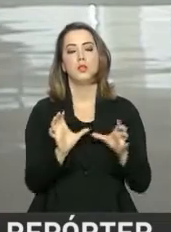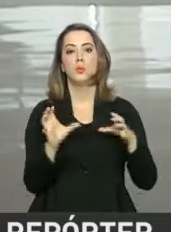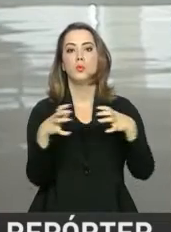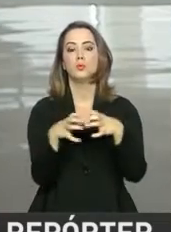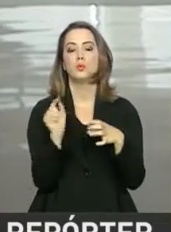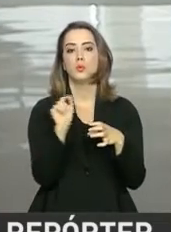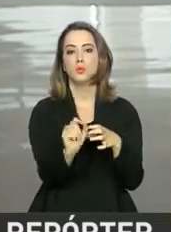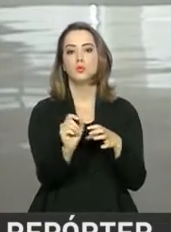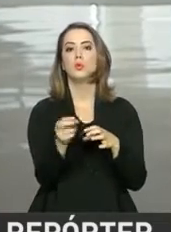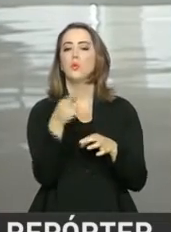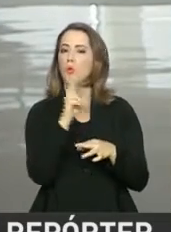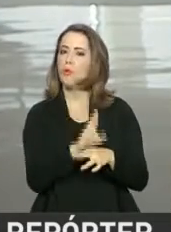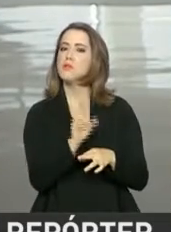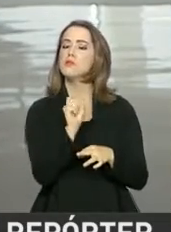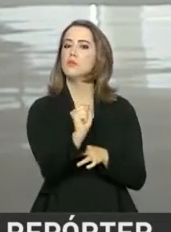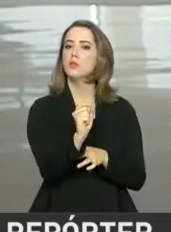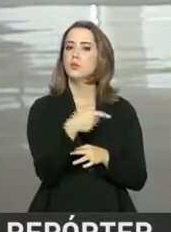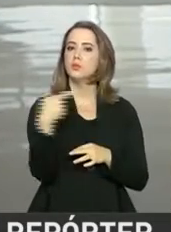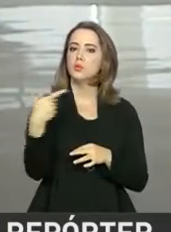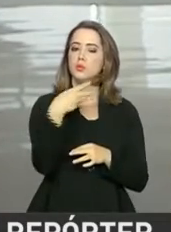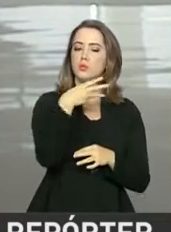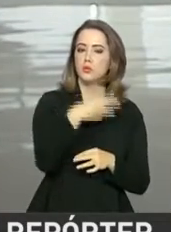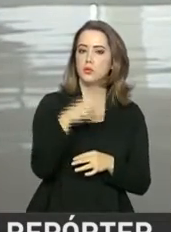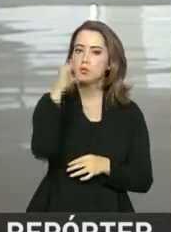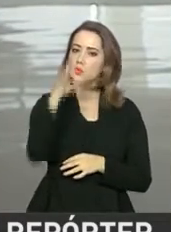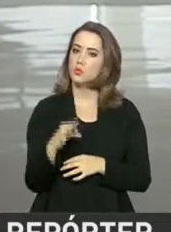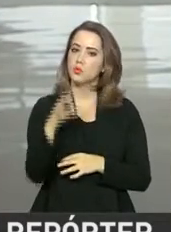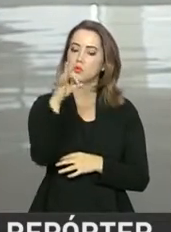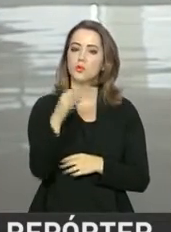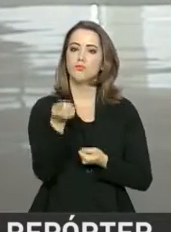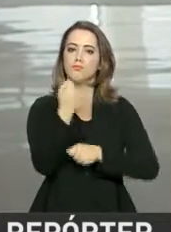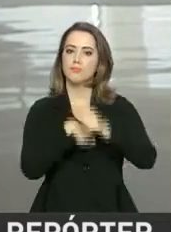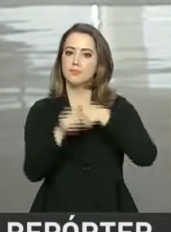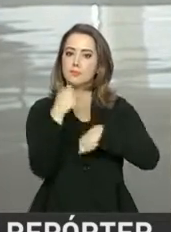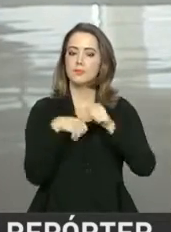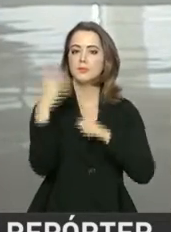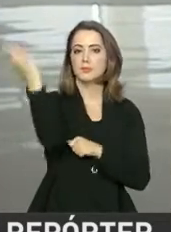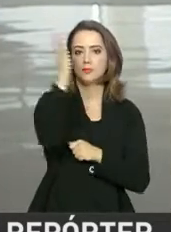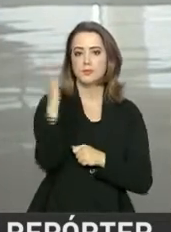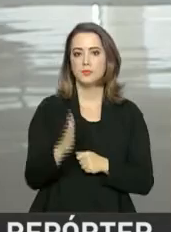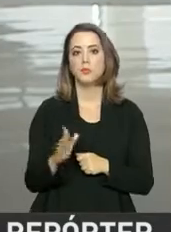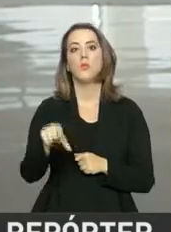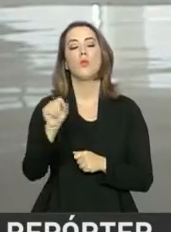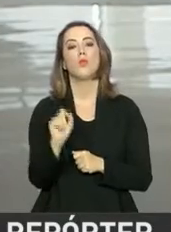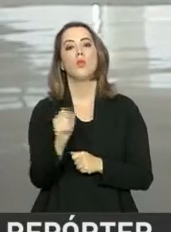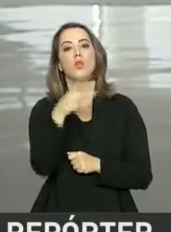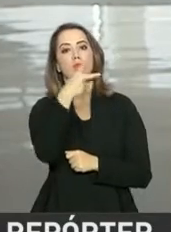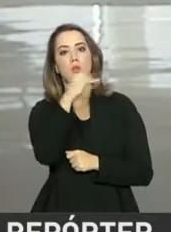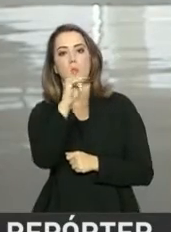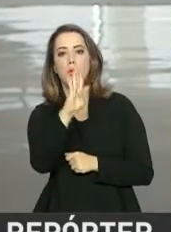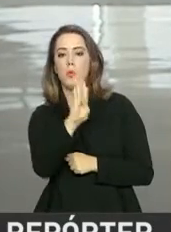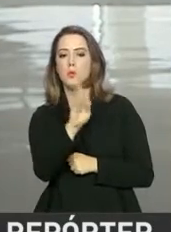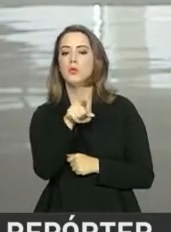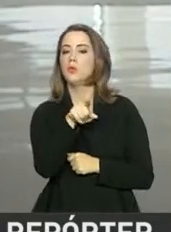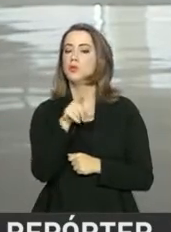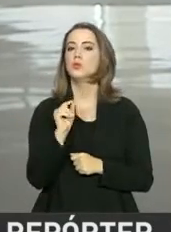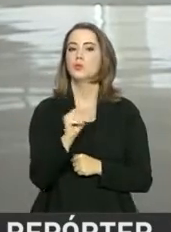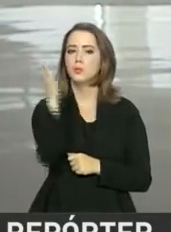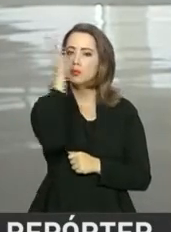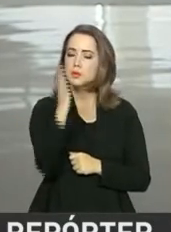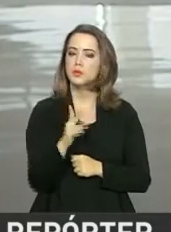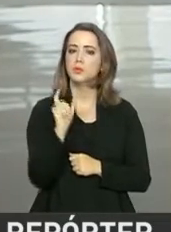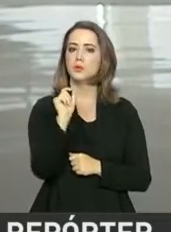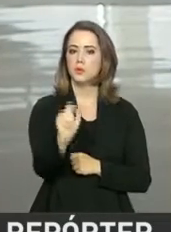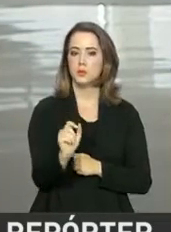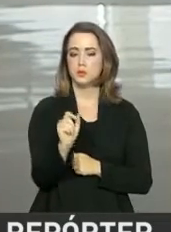agropecuário, responde por 23% da economia brasileira, do produto interno bruto, o conjunto de bens, riquezas e